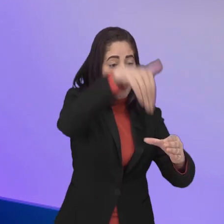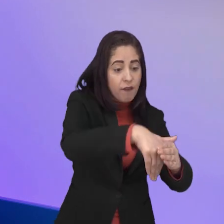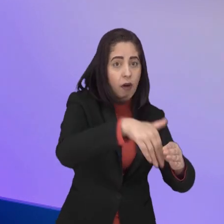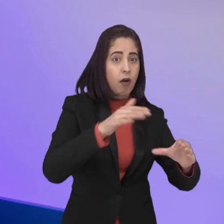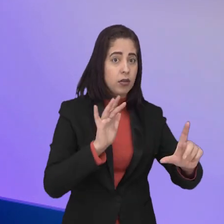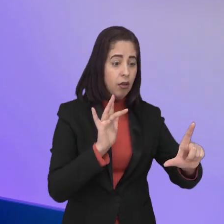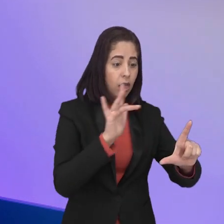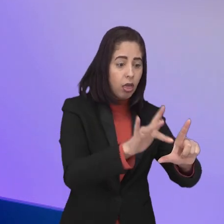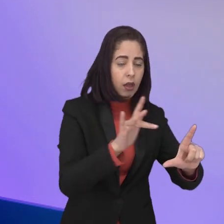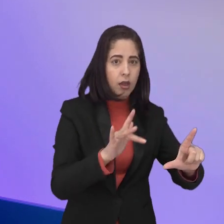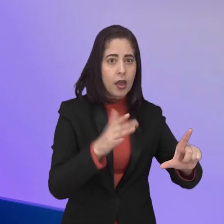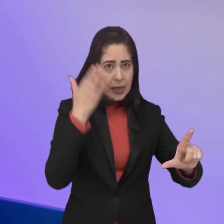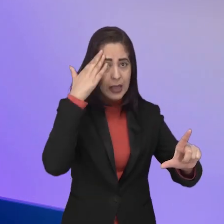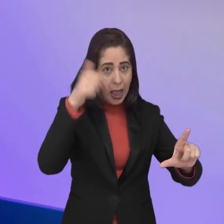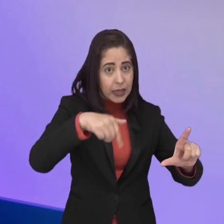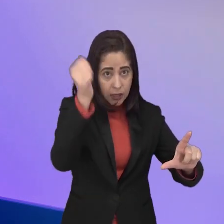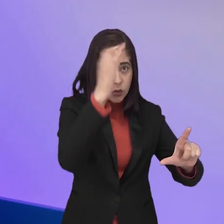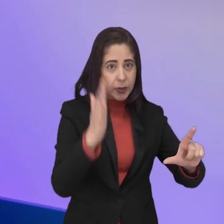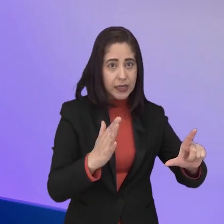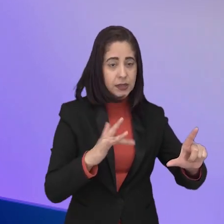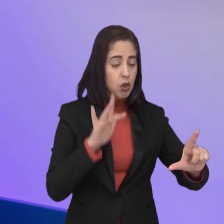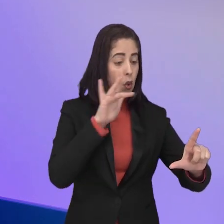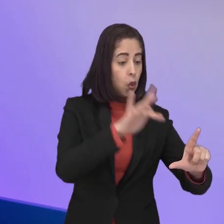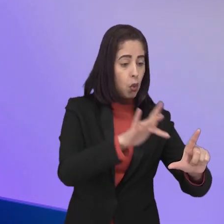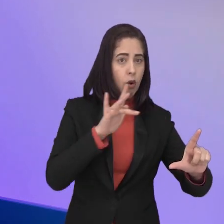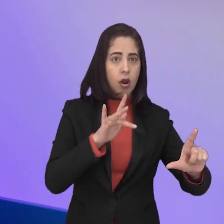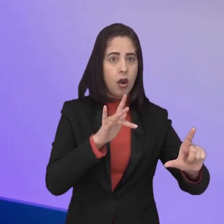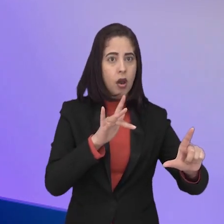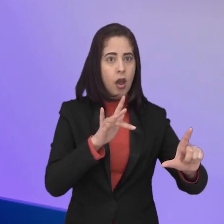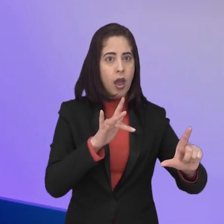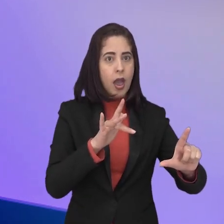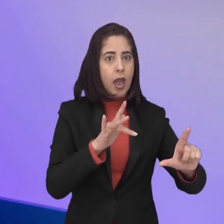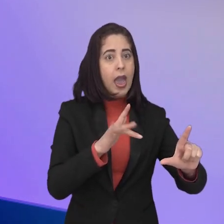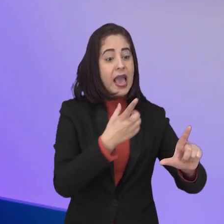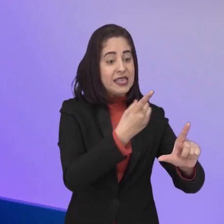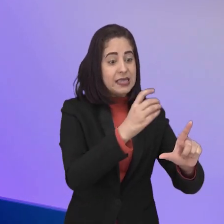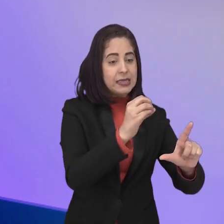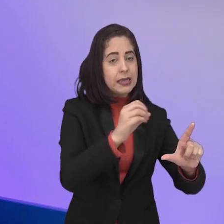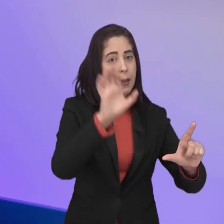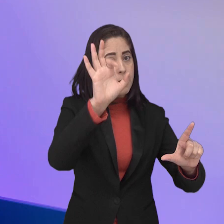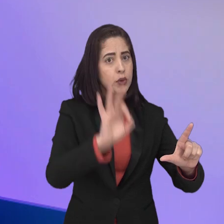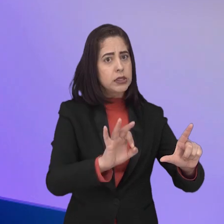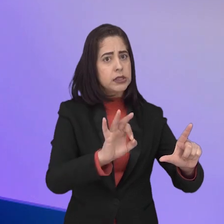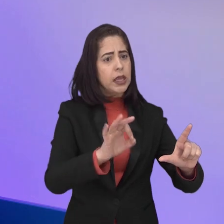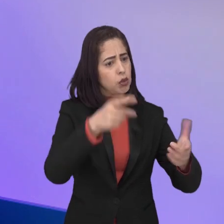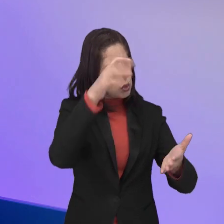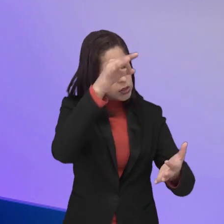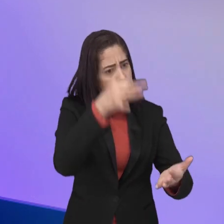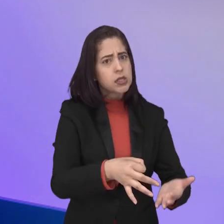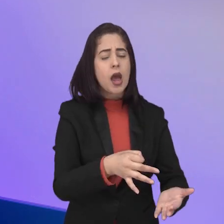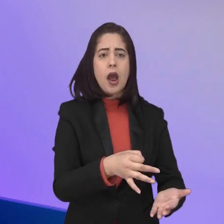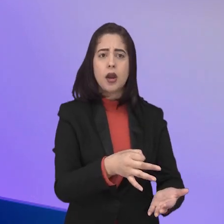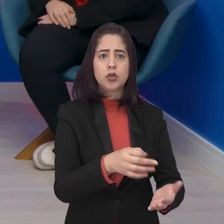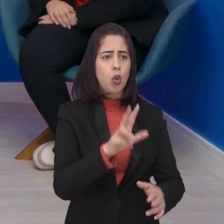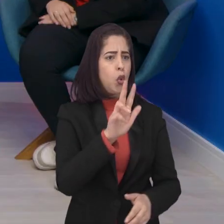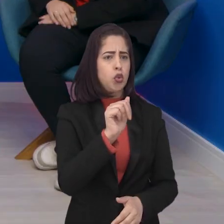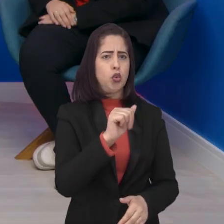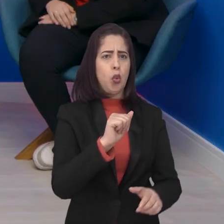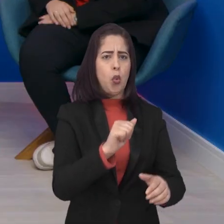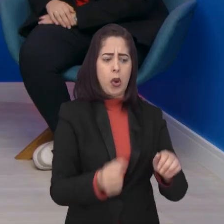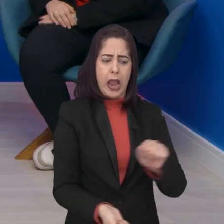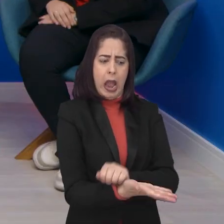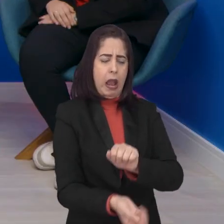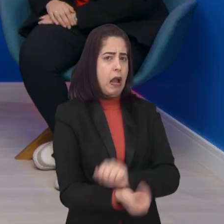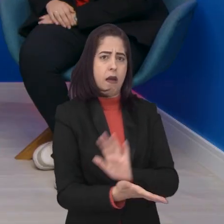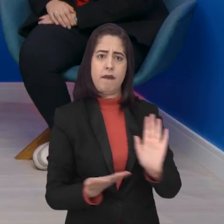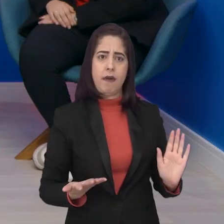resultado legítimo, como a que nós temos no Brasil com a urna eletrônica, que é usada há 25 anos sem nenhum tipo de fraude. E